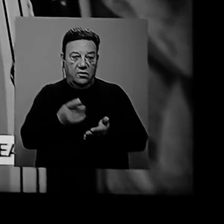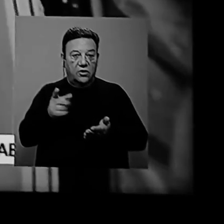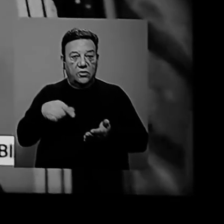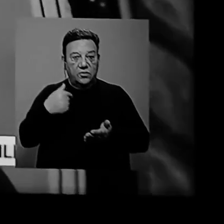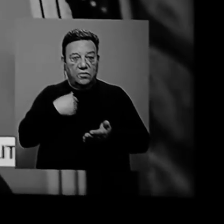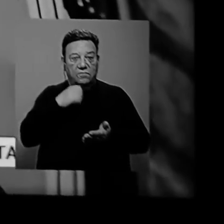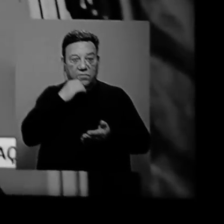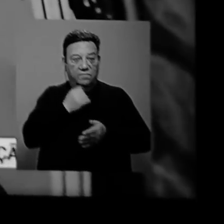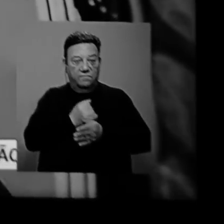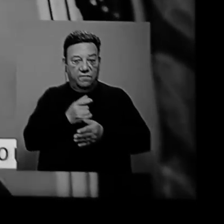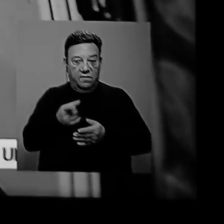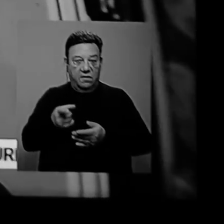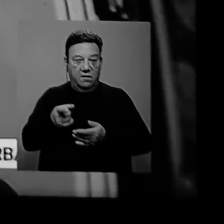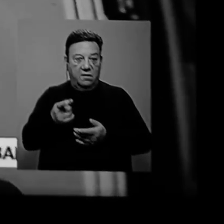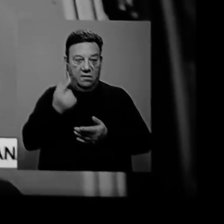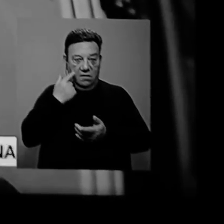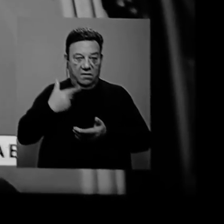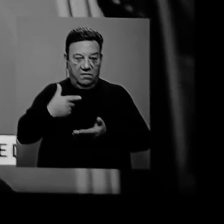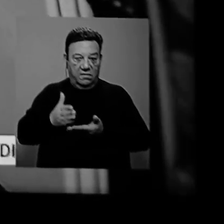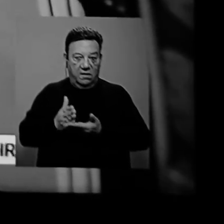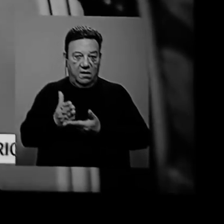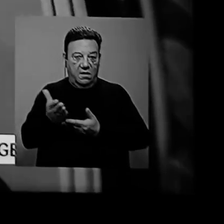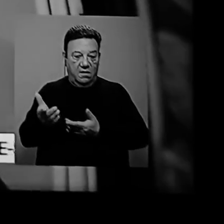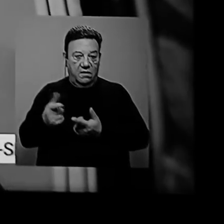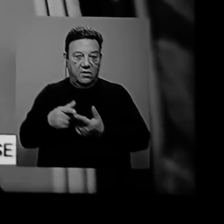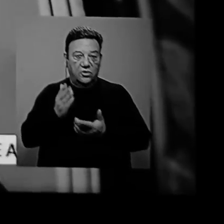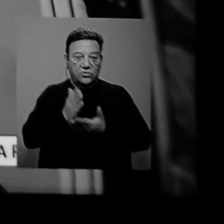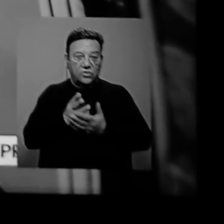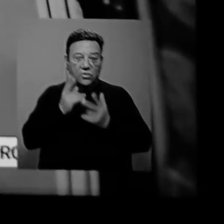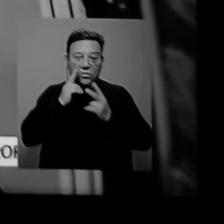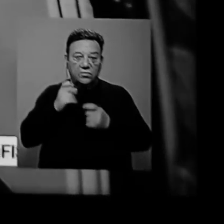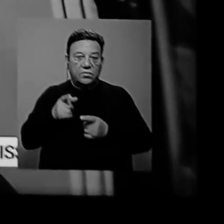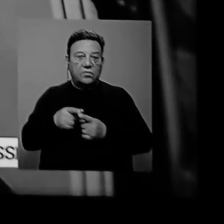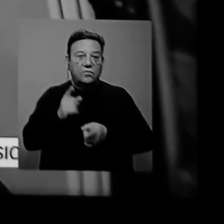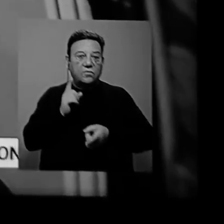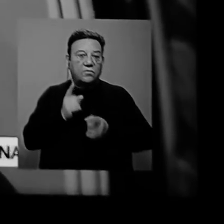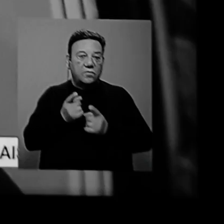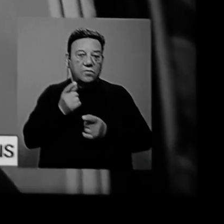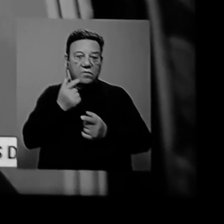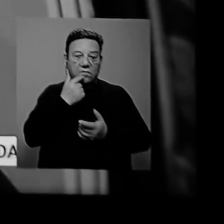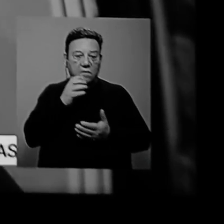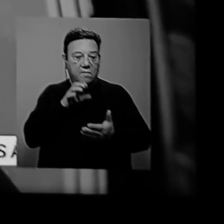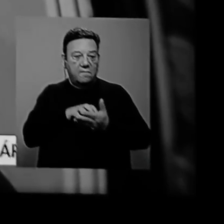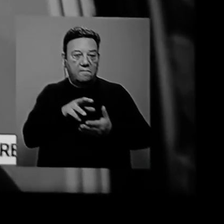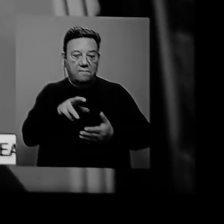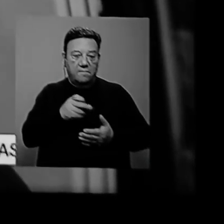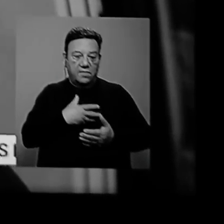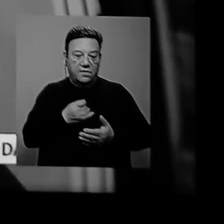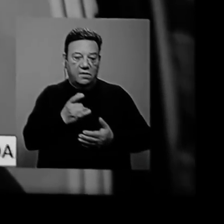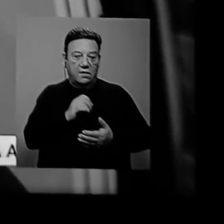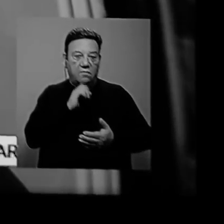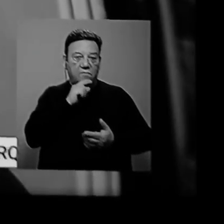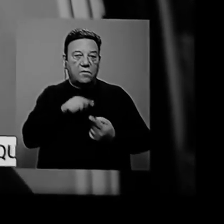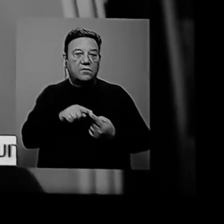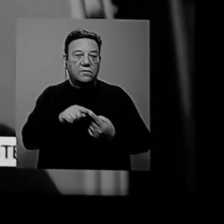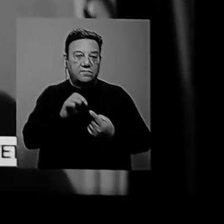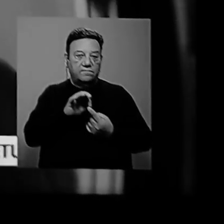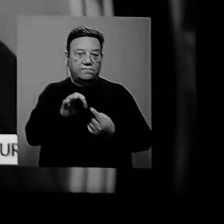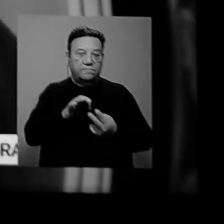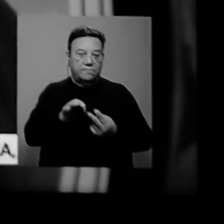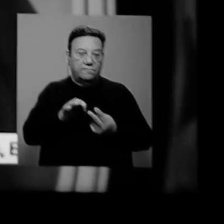nós podemos fazer, e há um itinerário, que é só para descobrir o que é que um medalhão pode trazer. Elementos